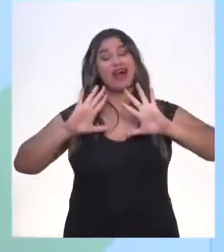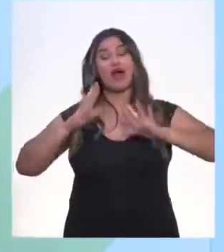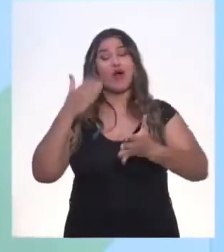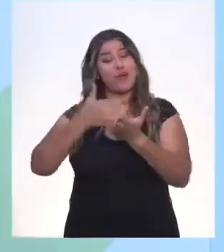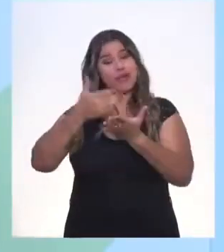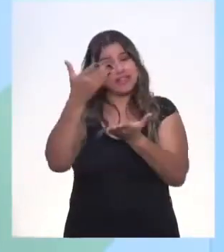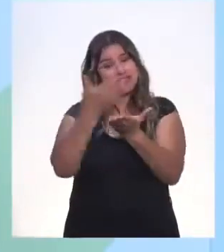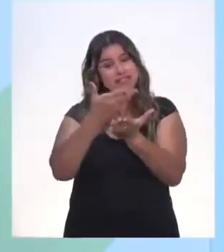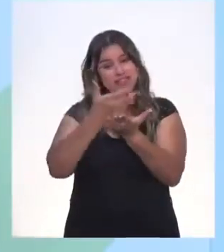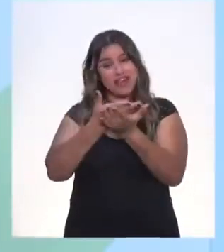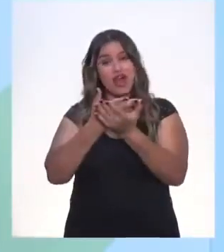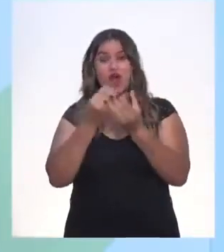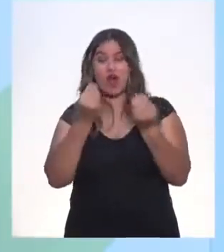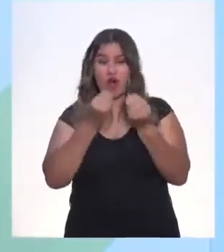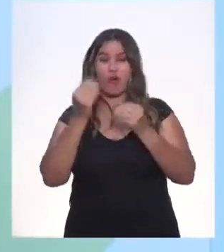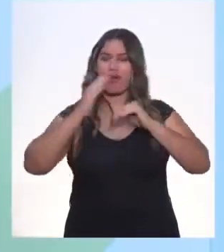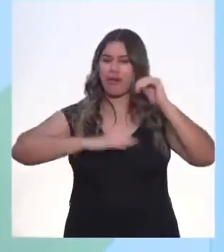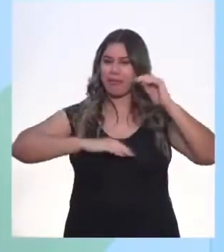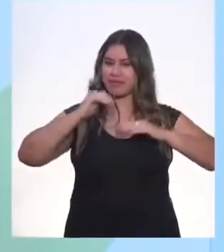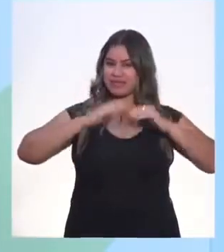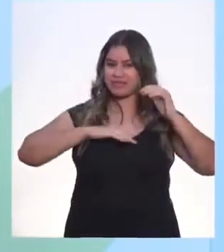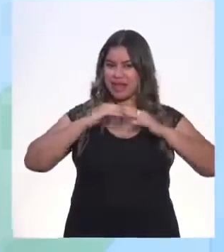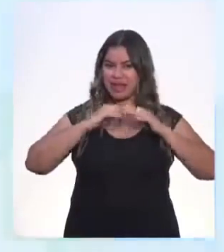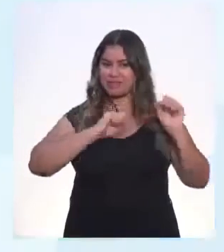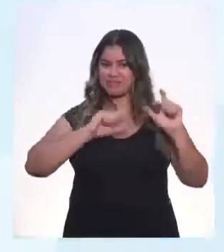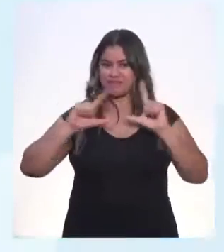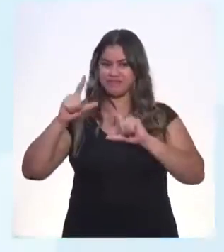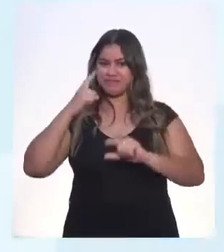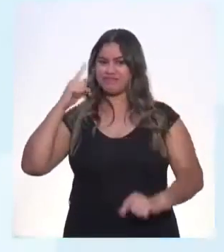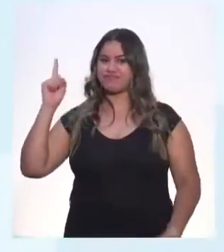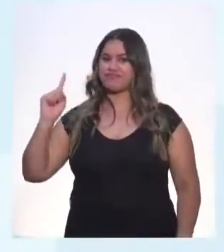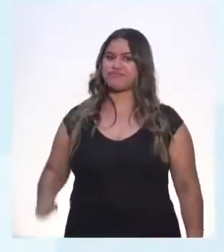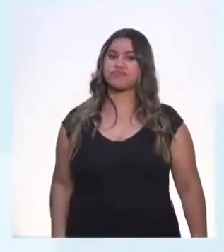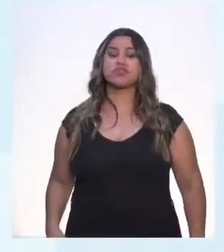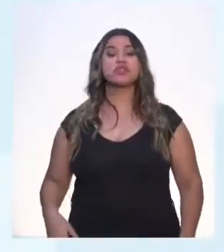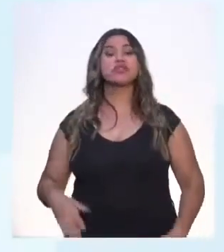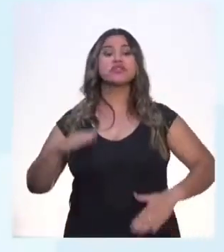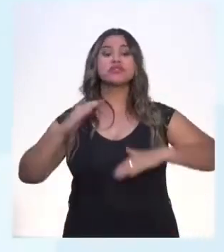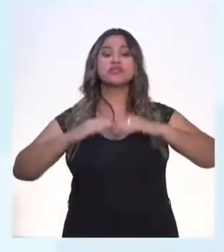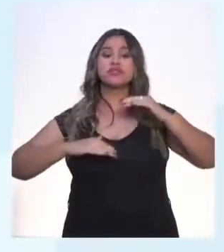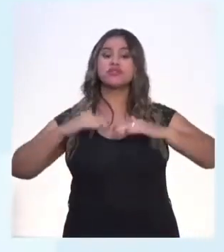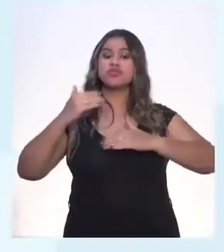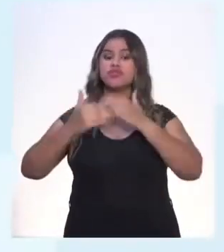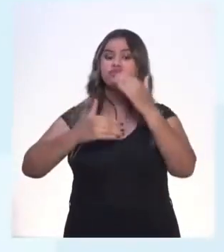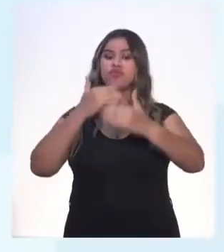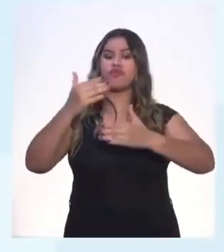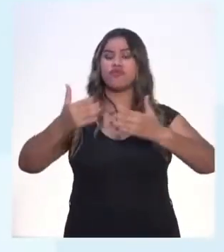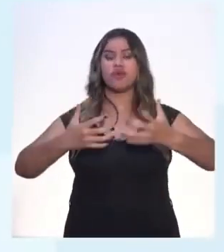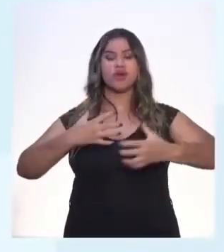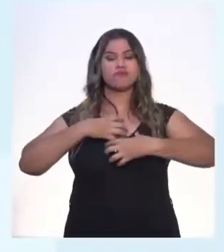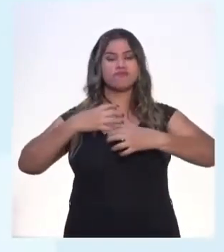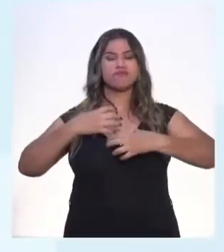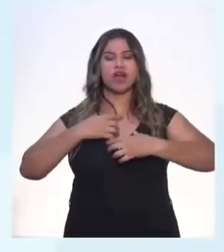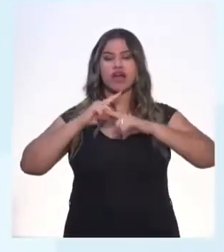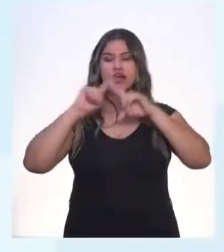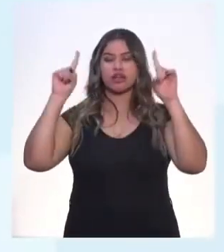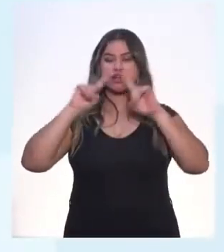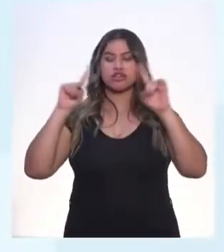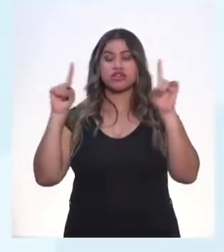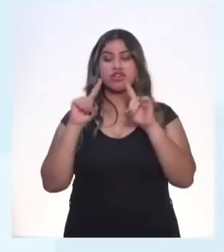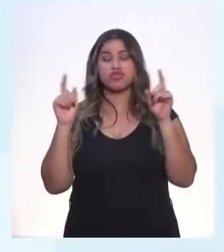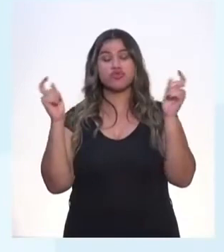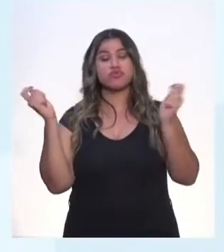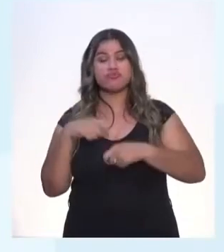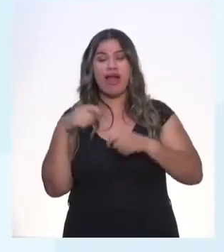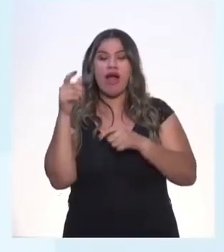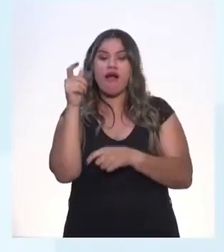aula, a gente vai colocar para vocês aí a habilidade, né, que nós vamos trabalhar, que é desenvolver o espírito crítico e a capacidade de